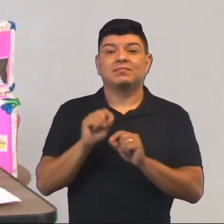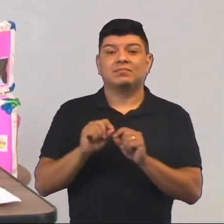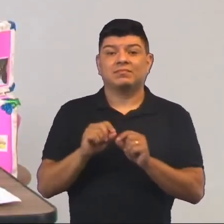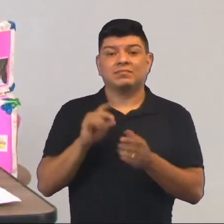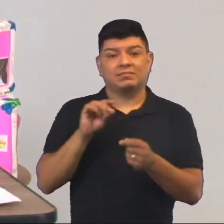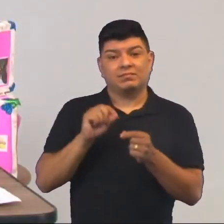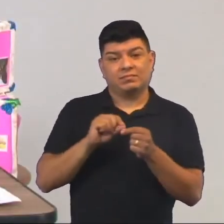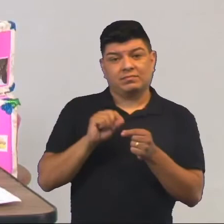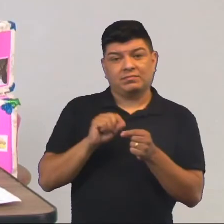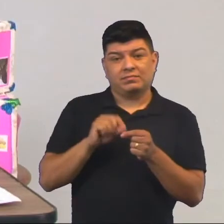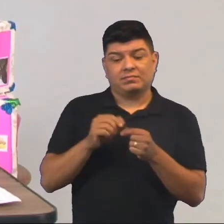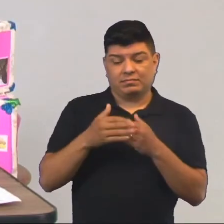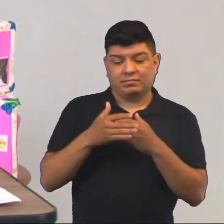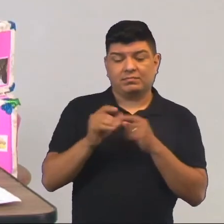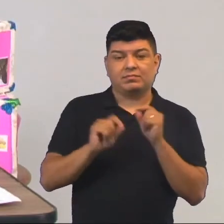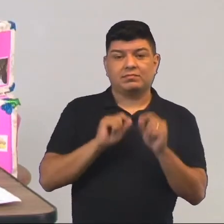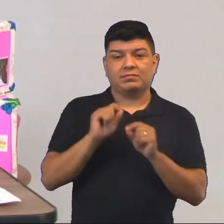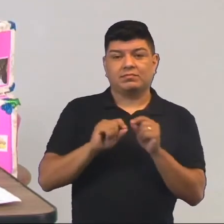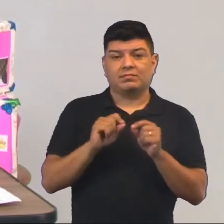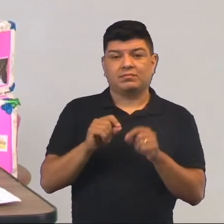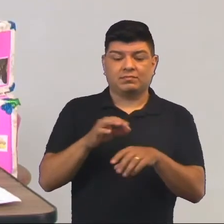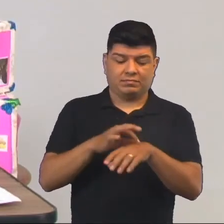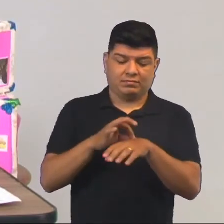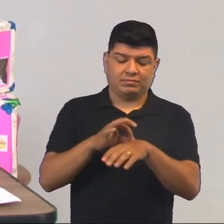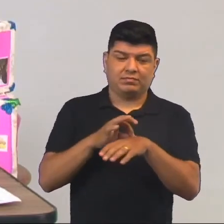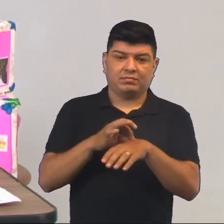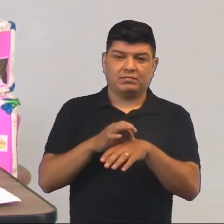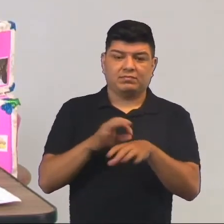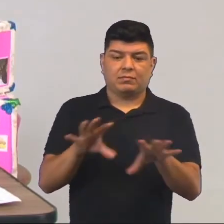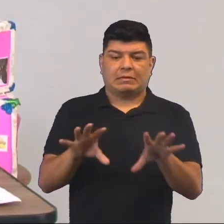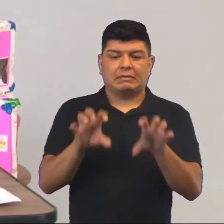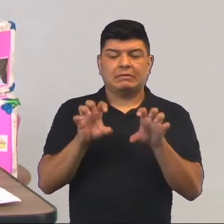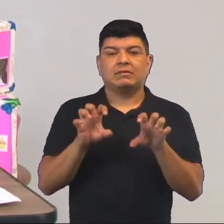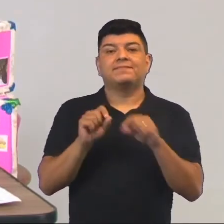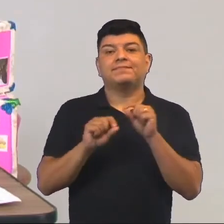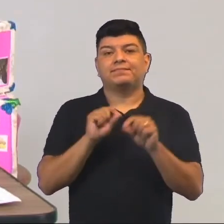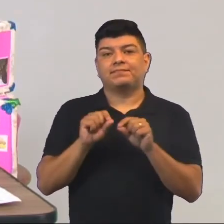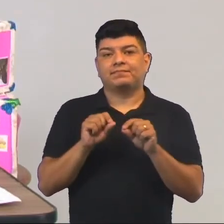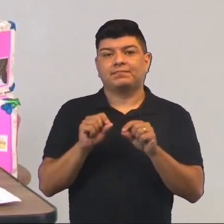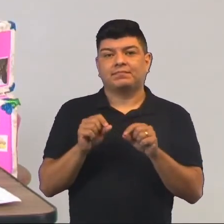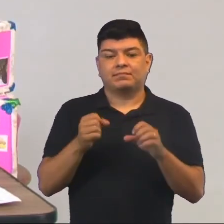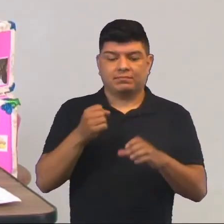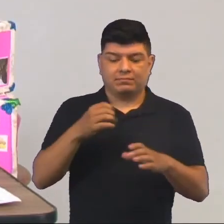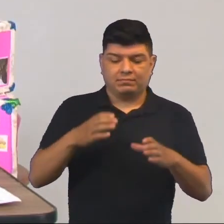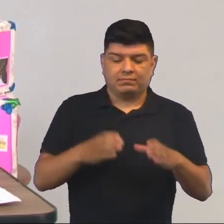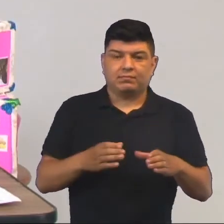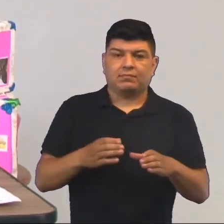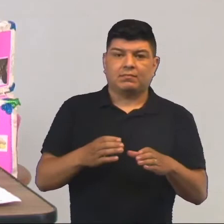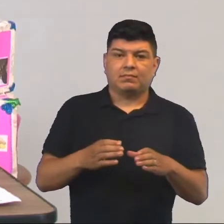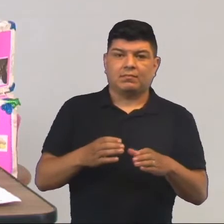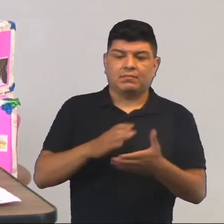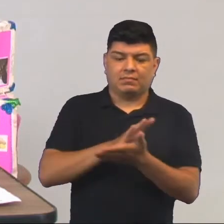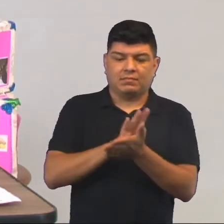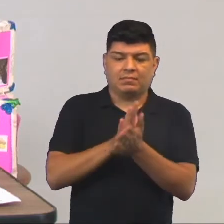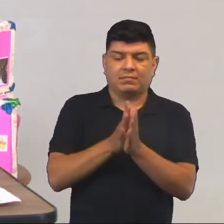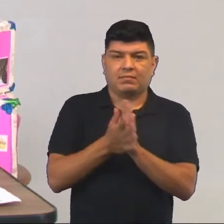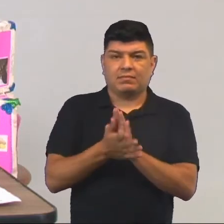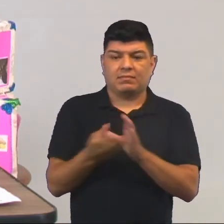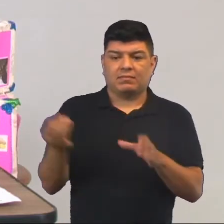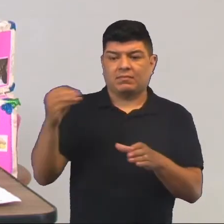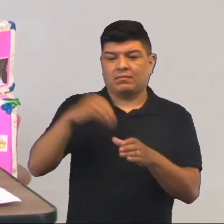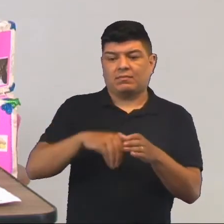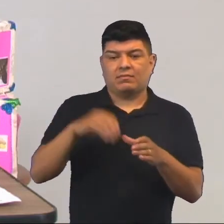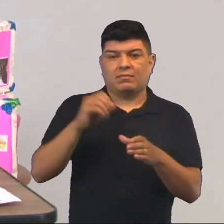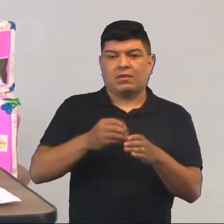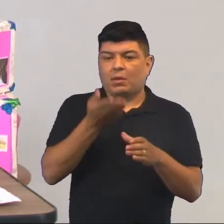era realizada a partir de uma carne seca, que era colocada em um pilão, bastante triturada,